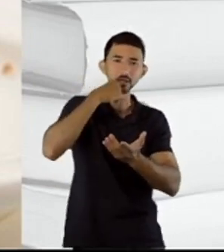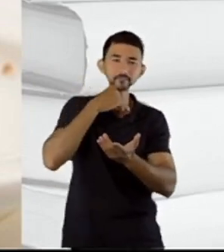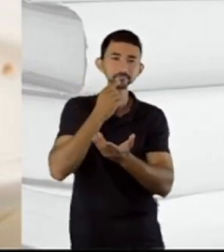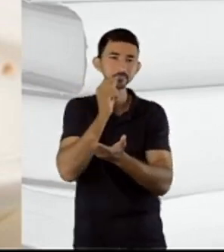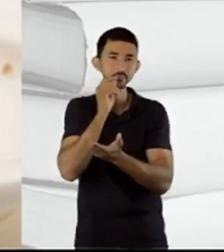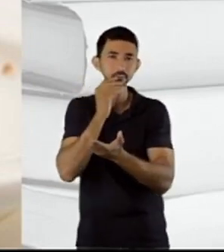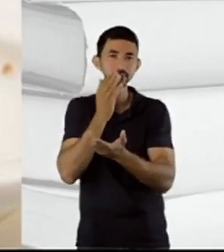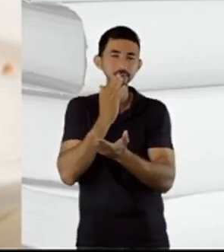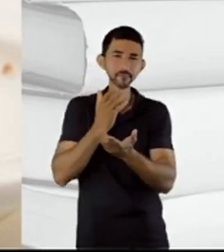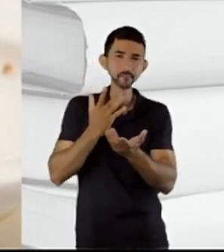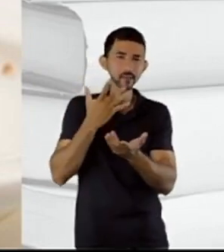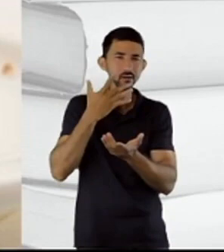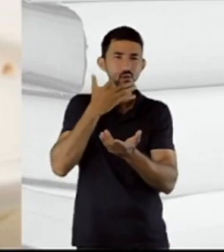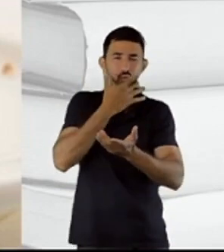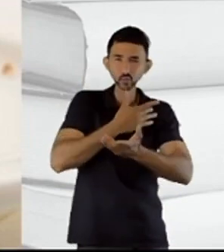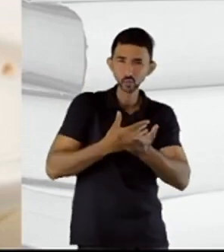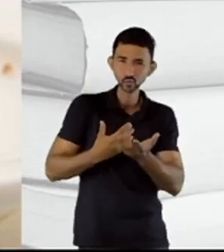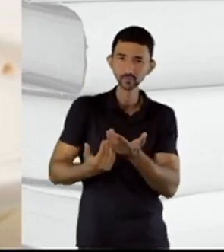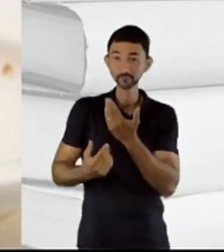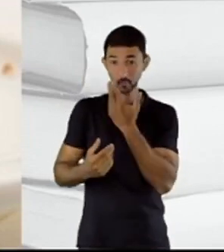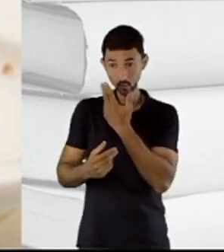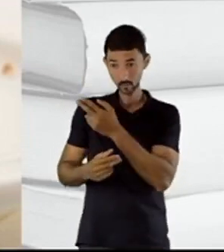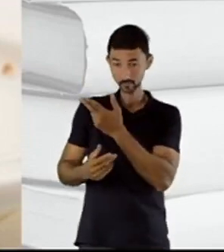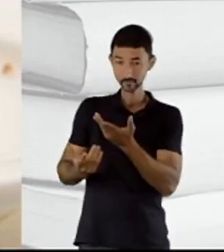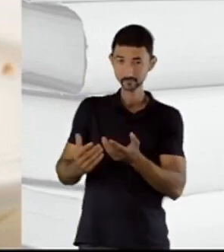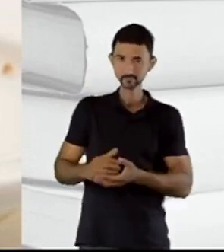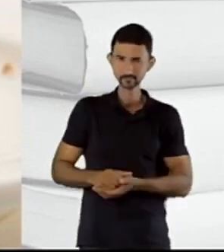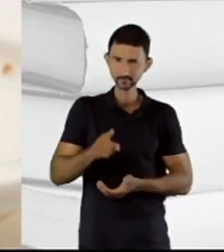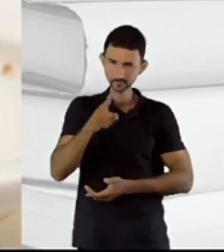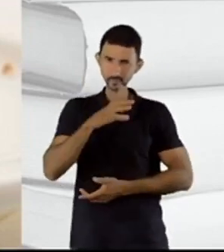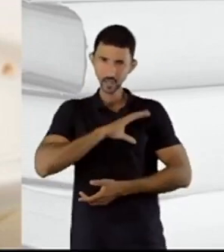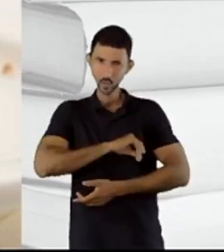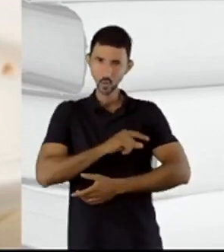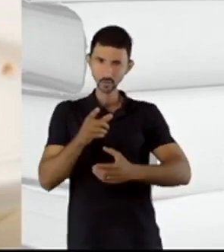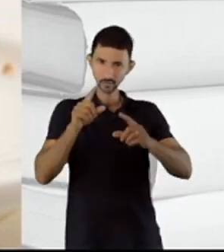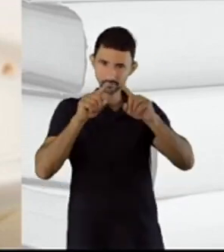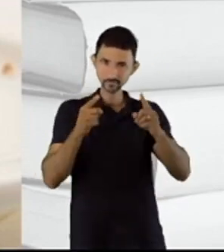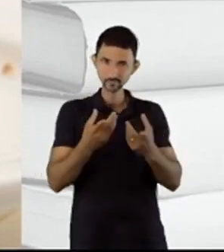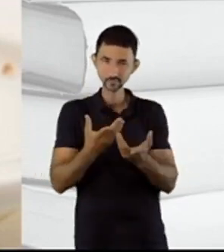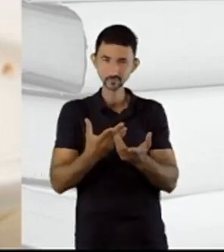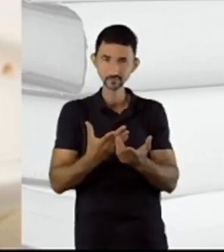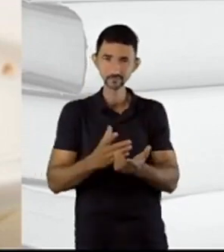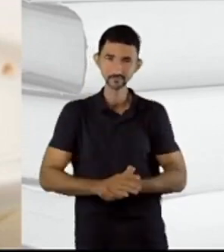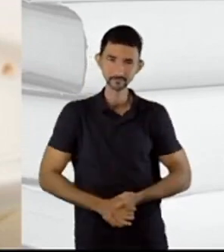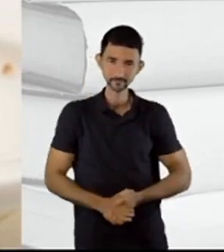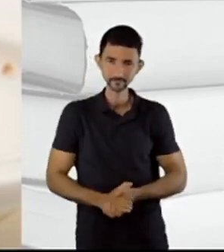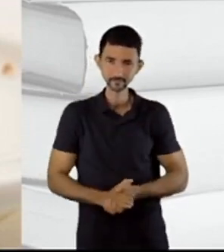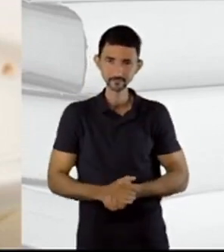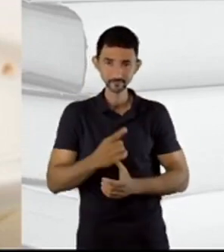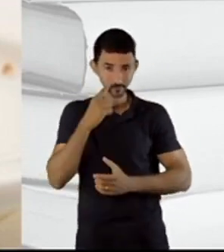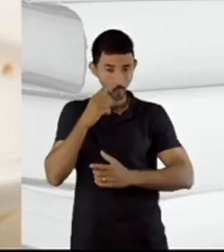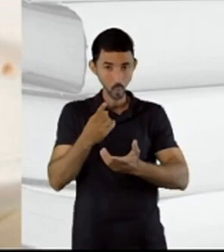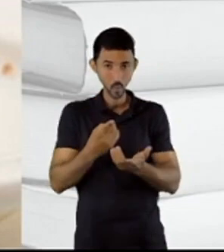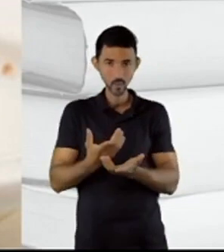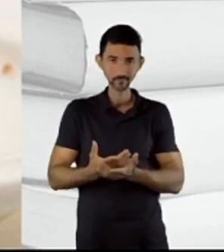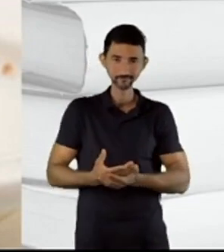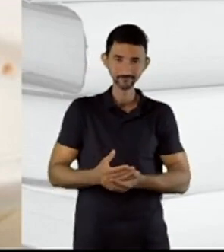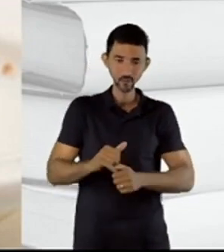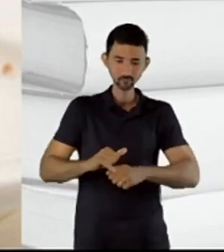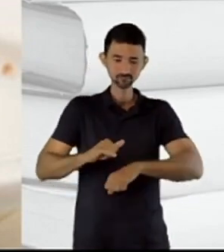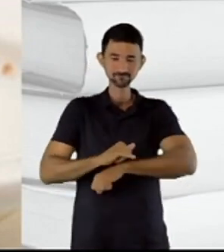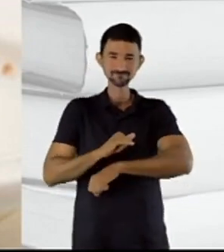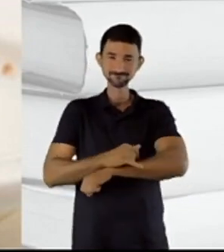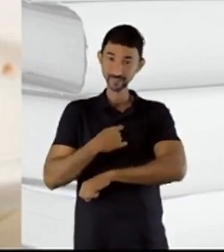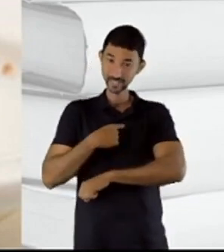inclusive, enquanto eu olho para esta coxinha. Vocês gostam de coxinha, gente? Eu adoro coxinha, por isso que eu estou meio gordinho